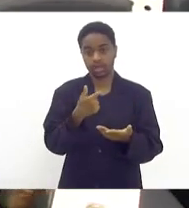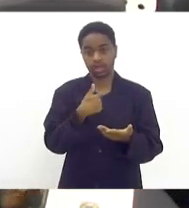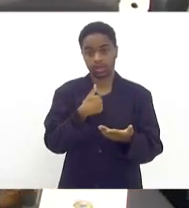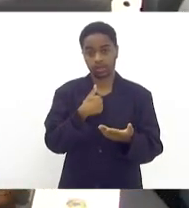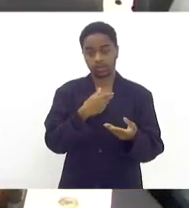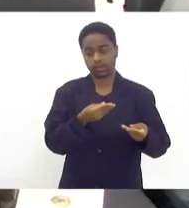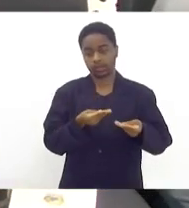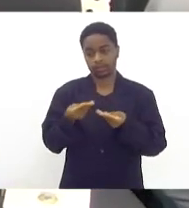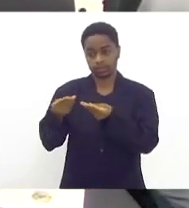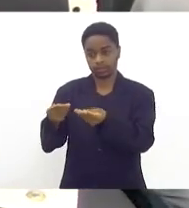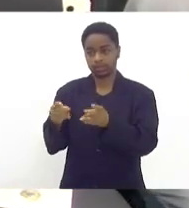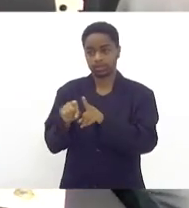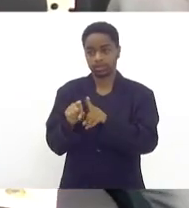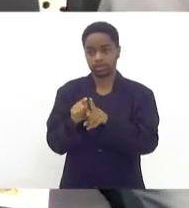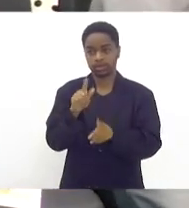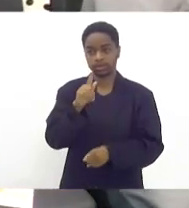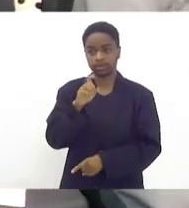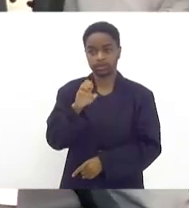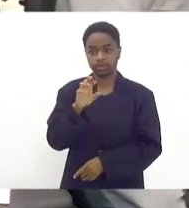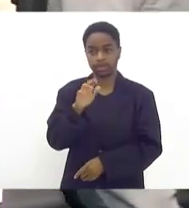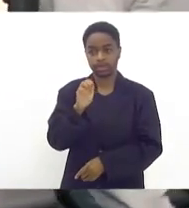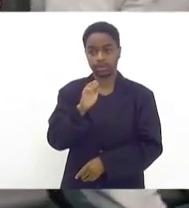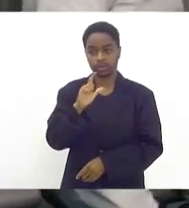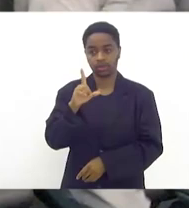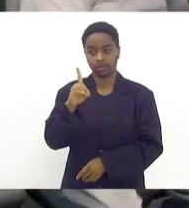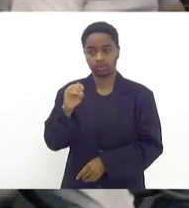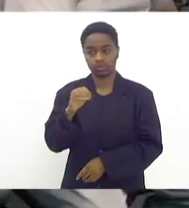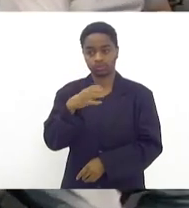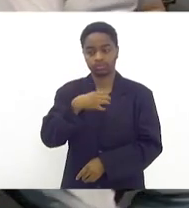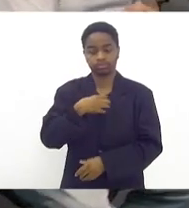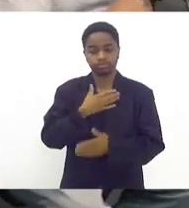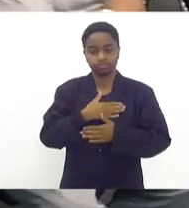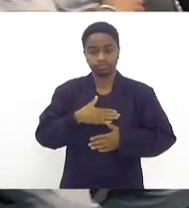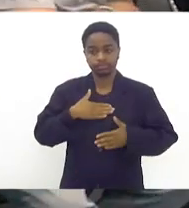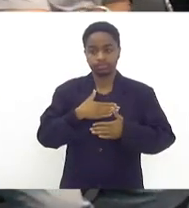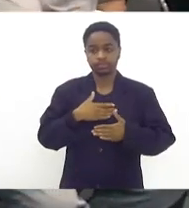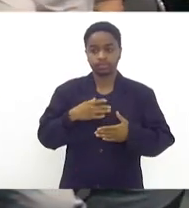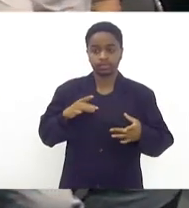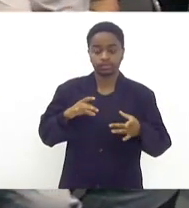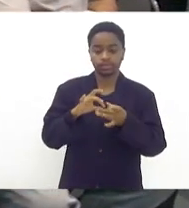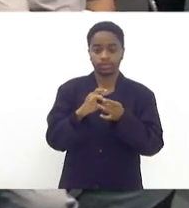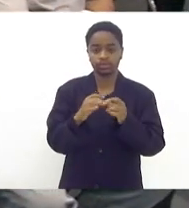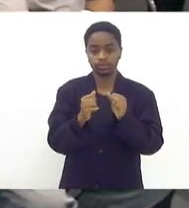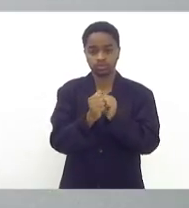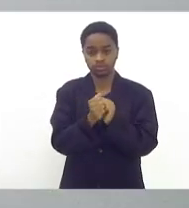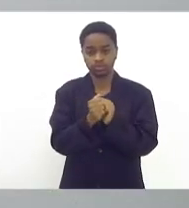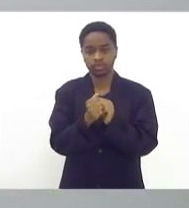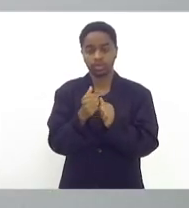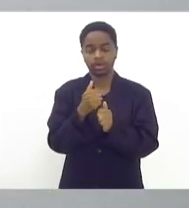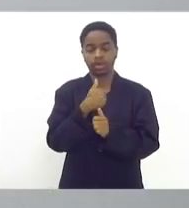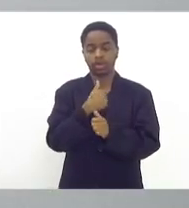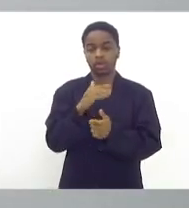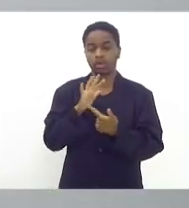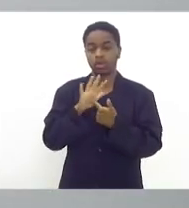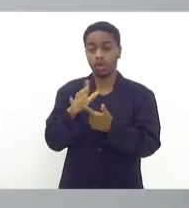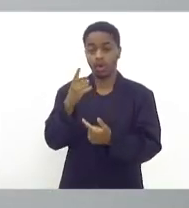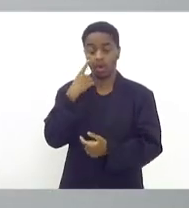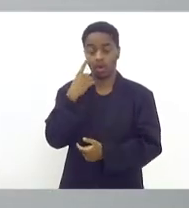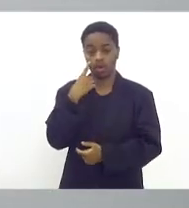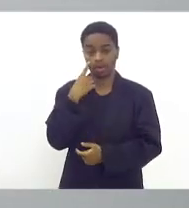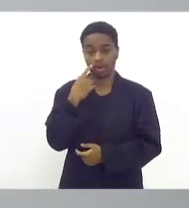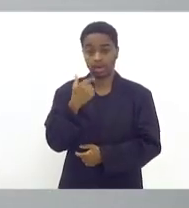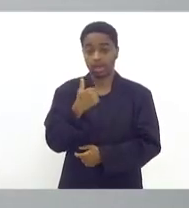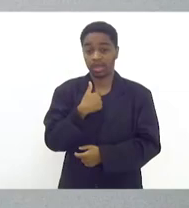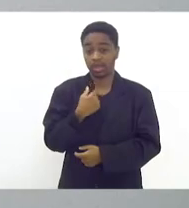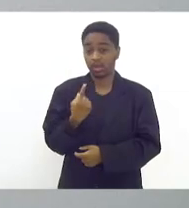Geraldo que também eu tenho o prazer de tê-lo lá na comai comigo eh eu mandei assim olha Dr Geraldo só eu